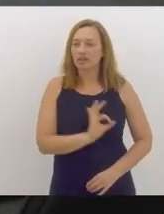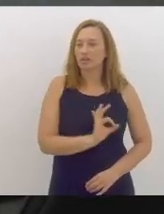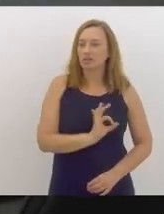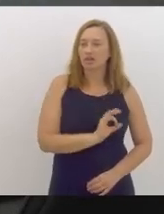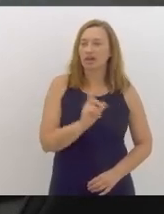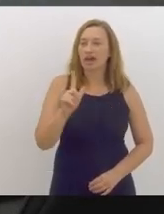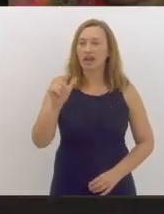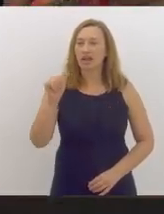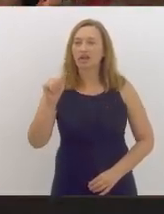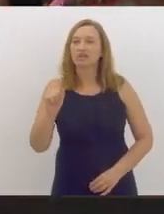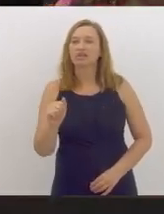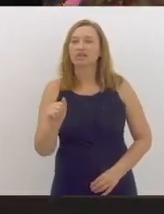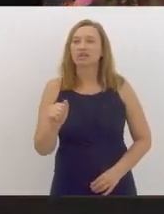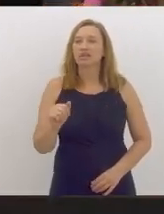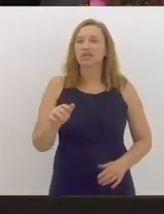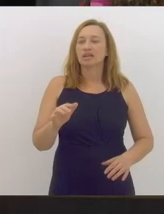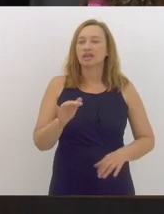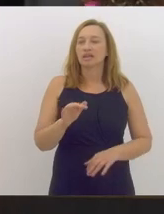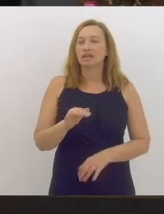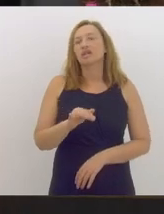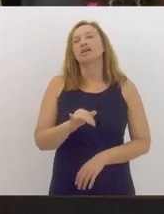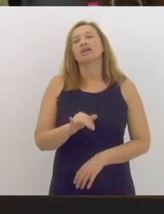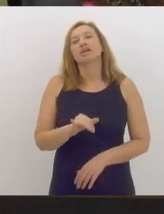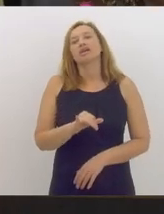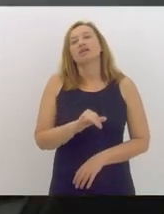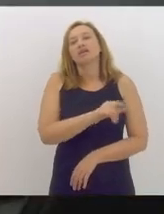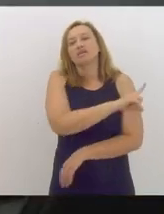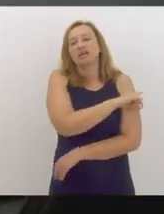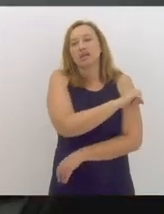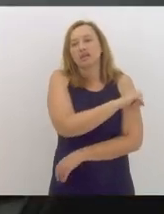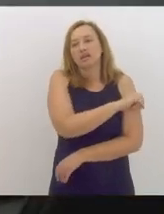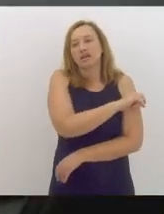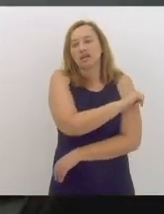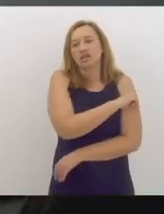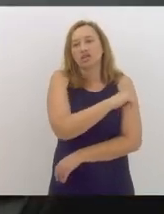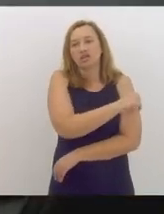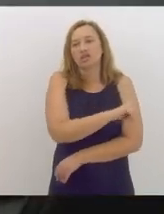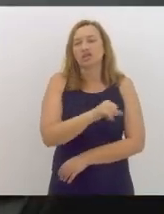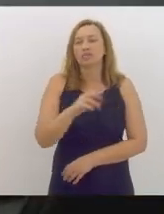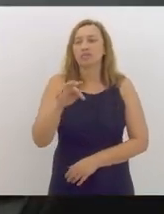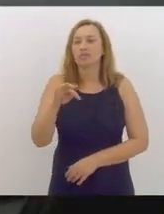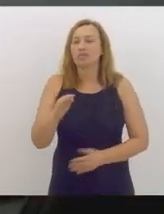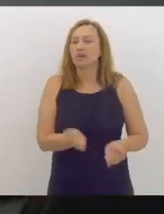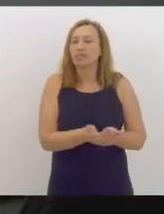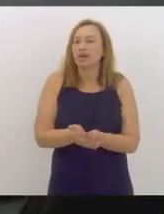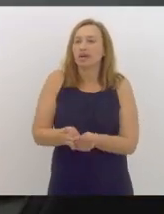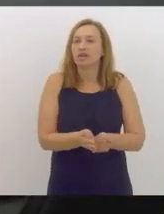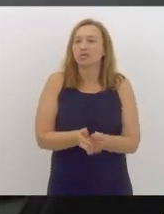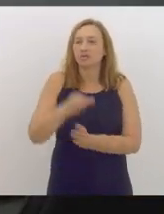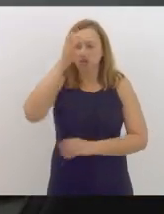Passos, enfermeira Rejane, Bebeto, Tia Ju,